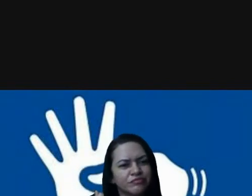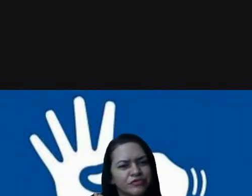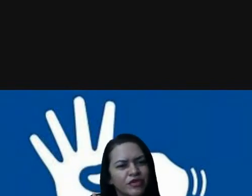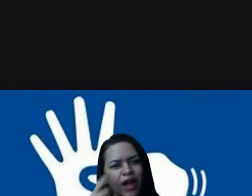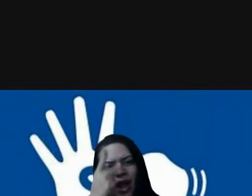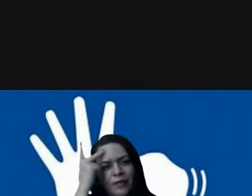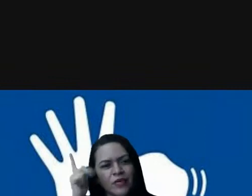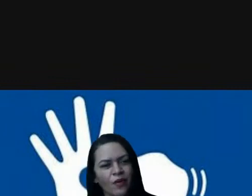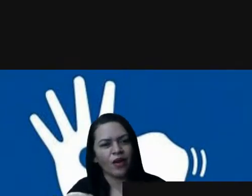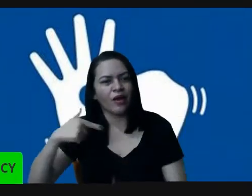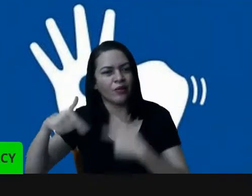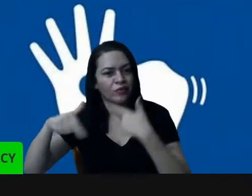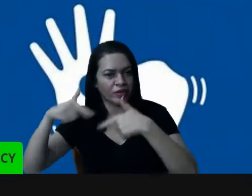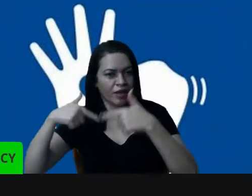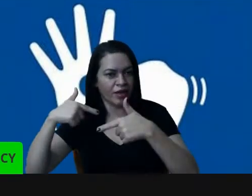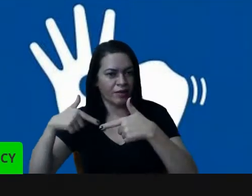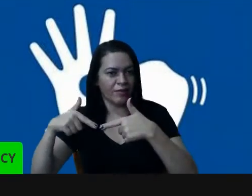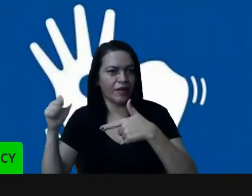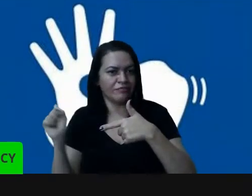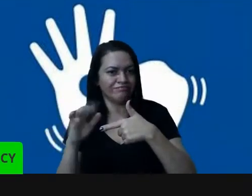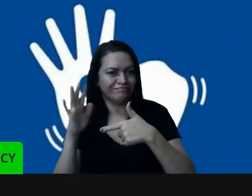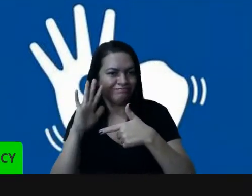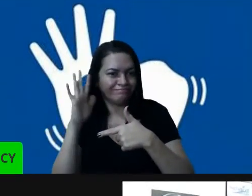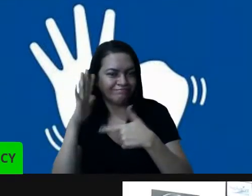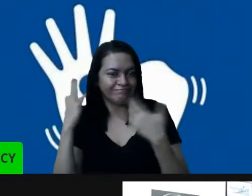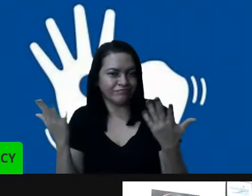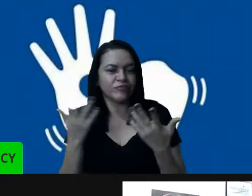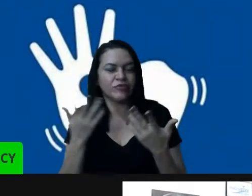que, vou estipular um preço aqui, como é a